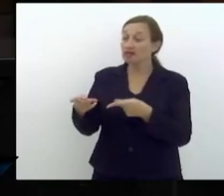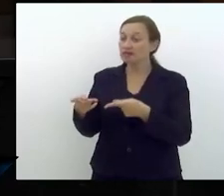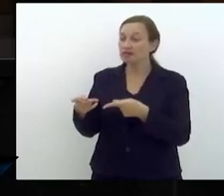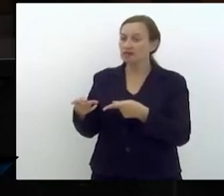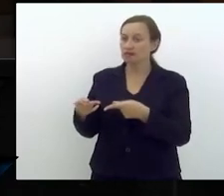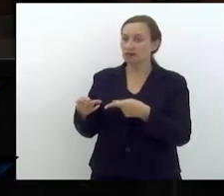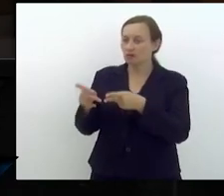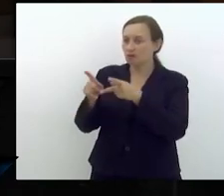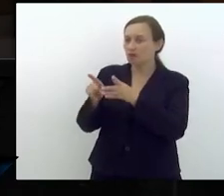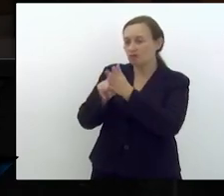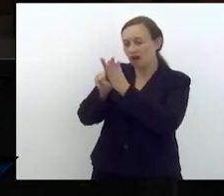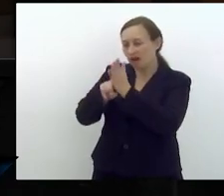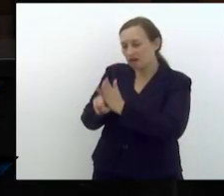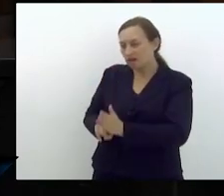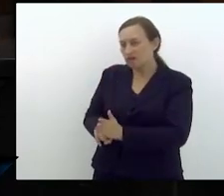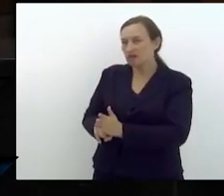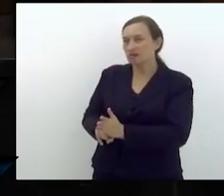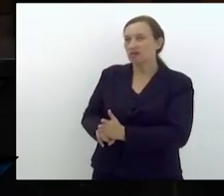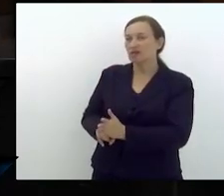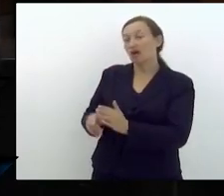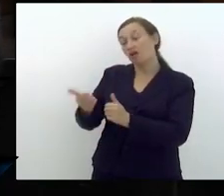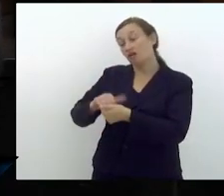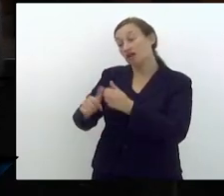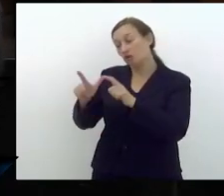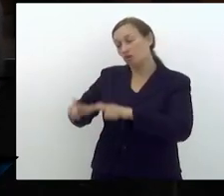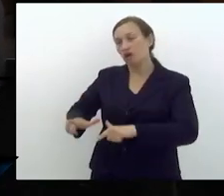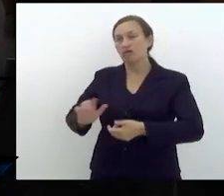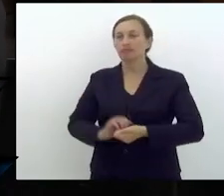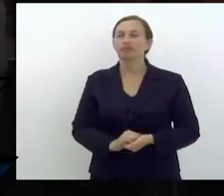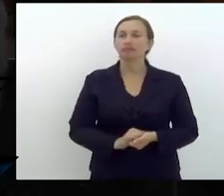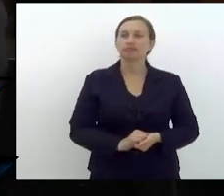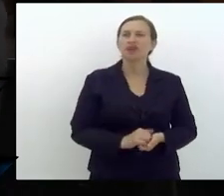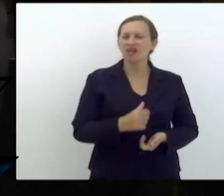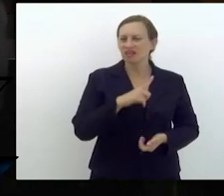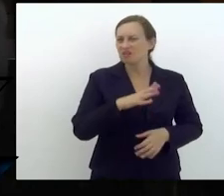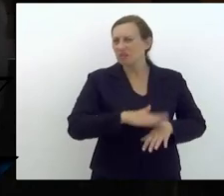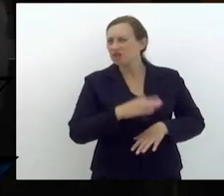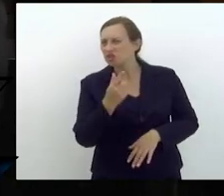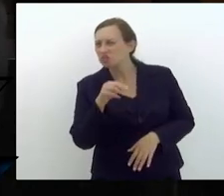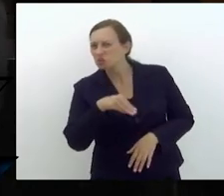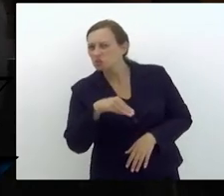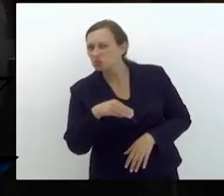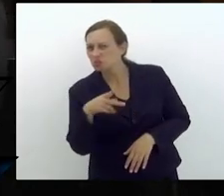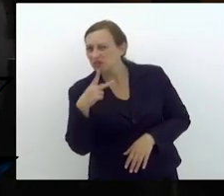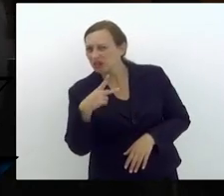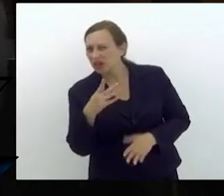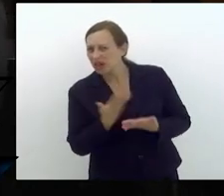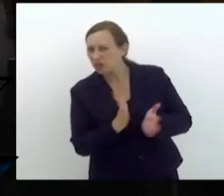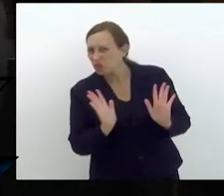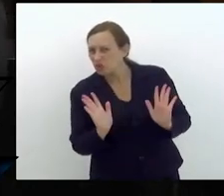inspeção ao local senhora Presidente ainda tem mais alguns minutos